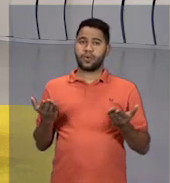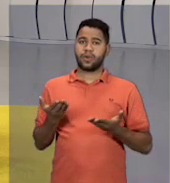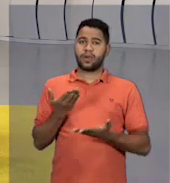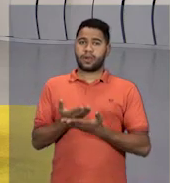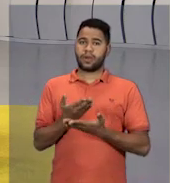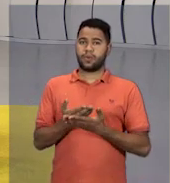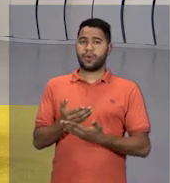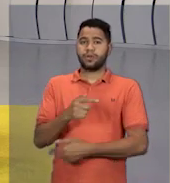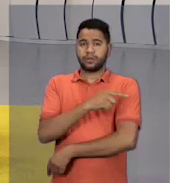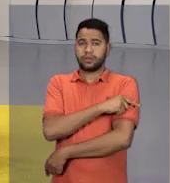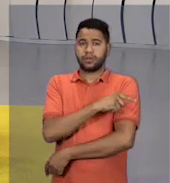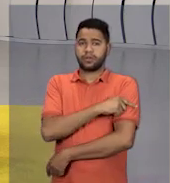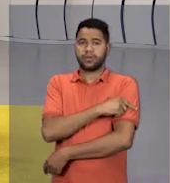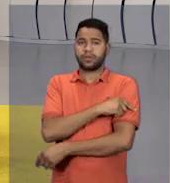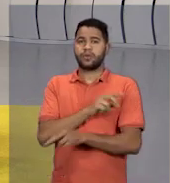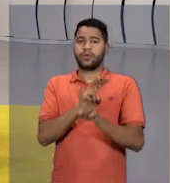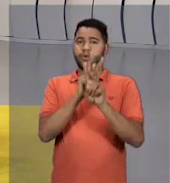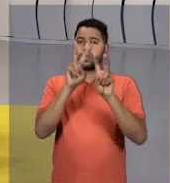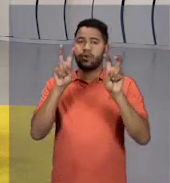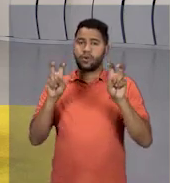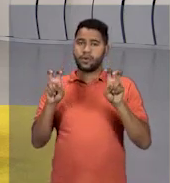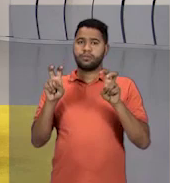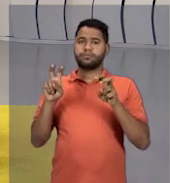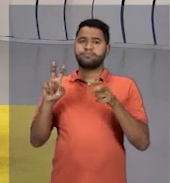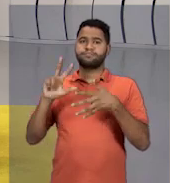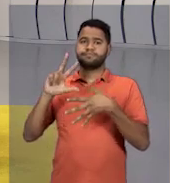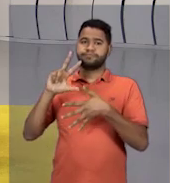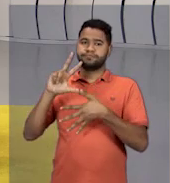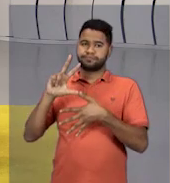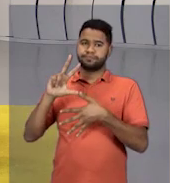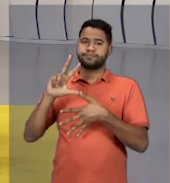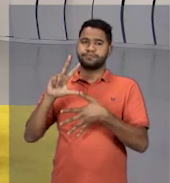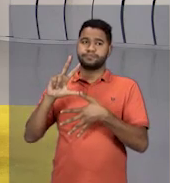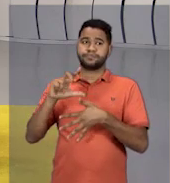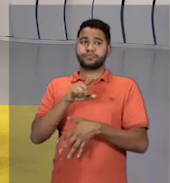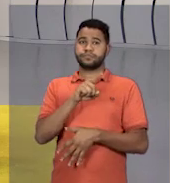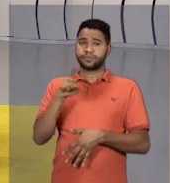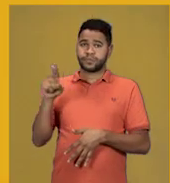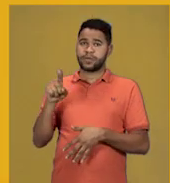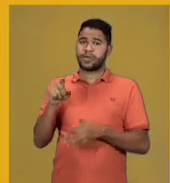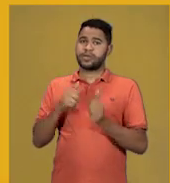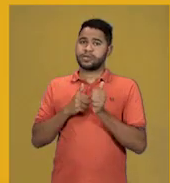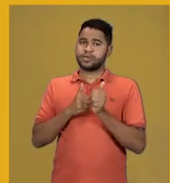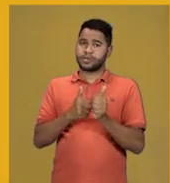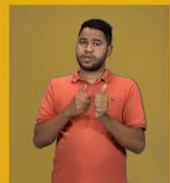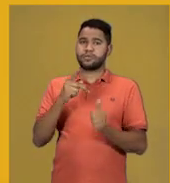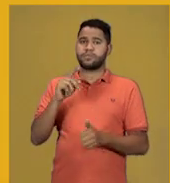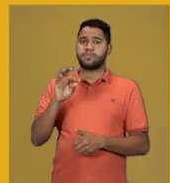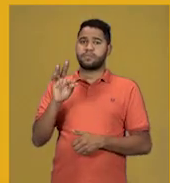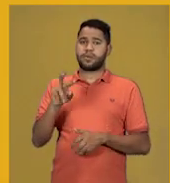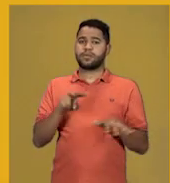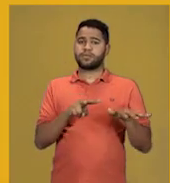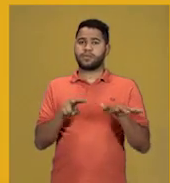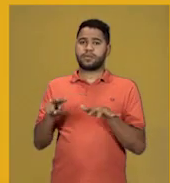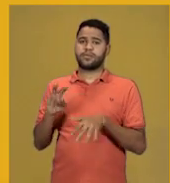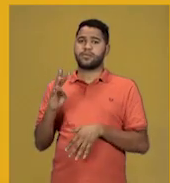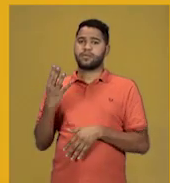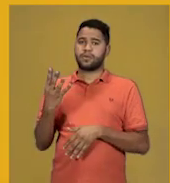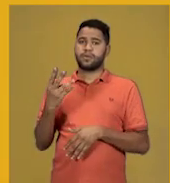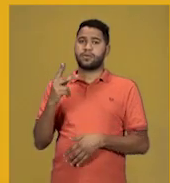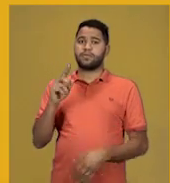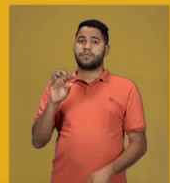7º ano será sobre a América Espanhola. Para quem está seguindo o PET, é a semana 4 do